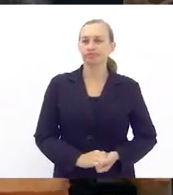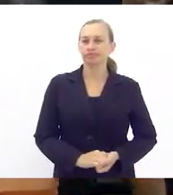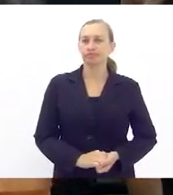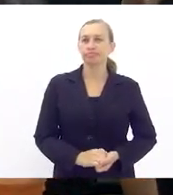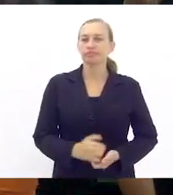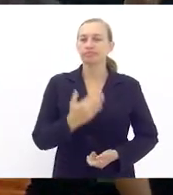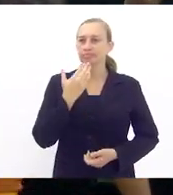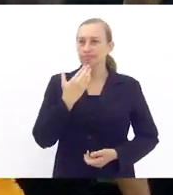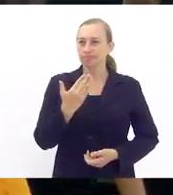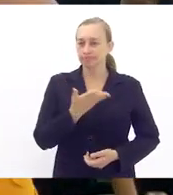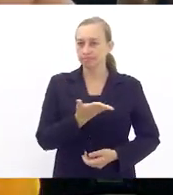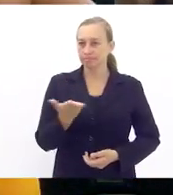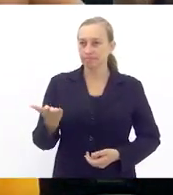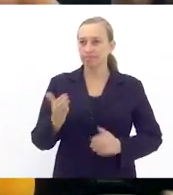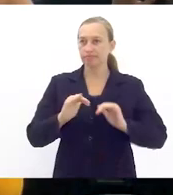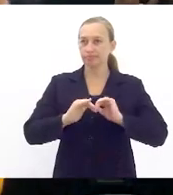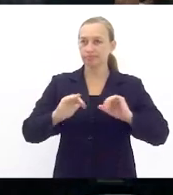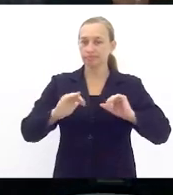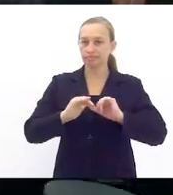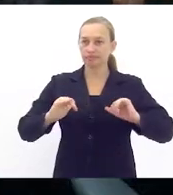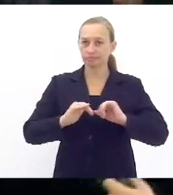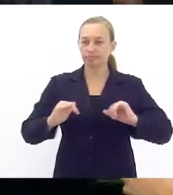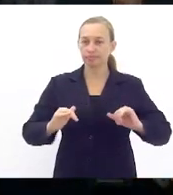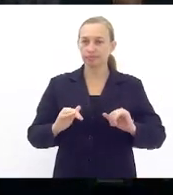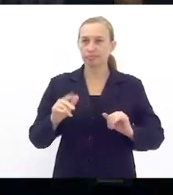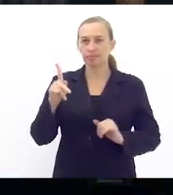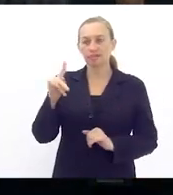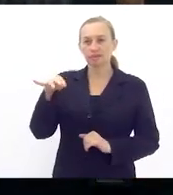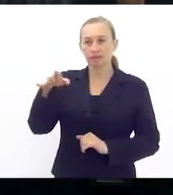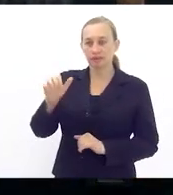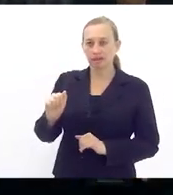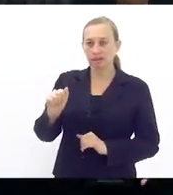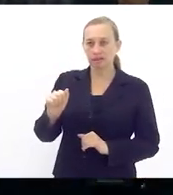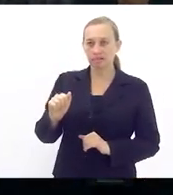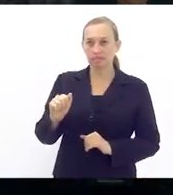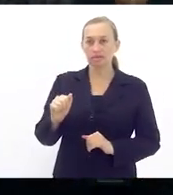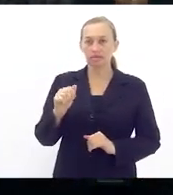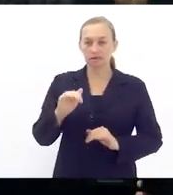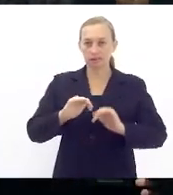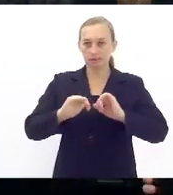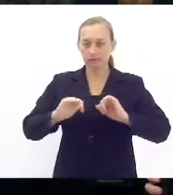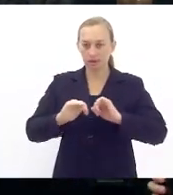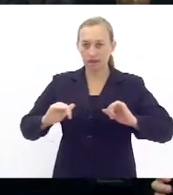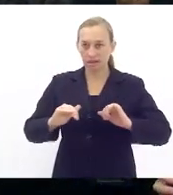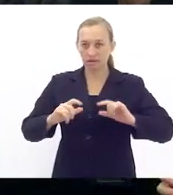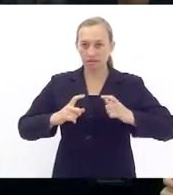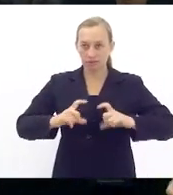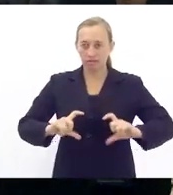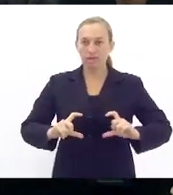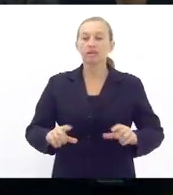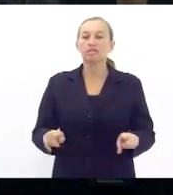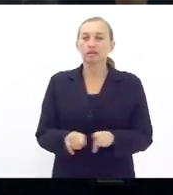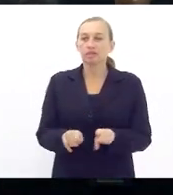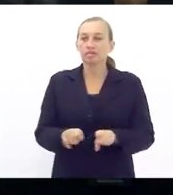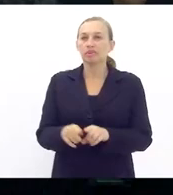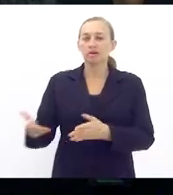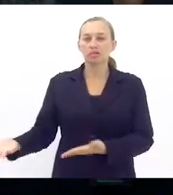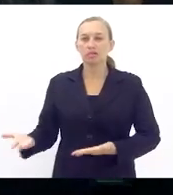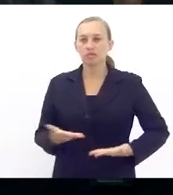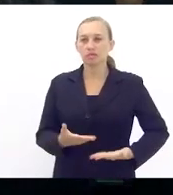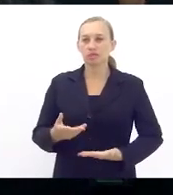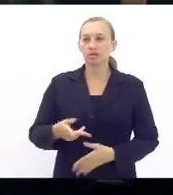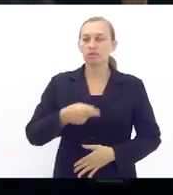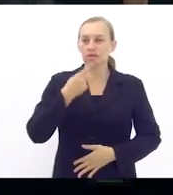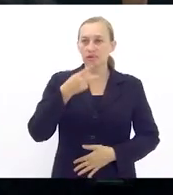pedir aqui o pessoal para separar aqui a plaquinha do representante do inepac por favor Queria convidar agora para fazer o uso da